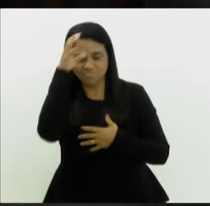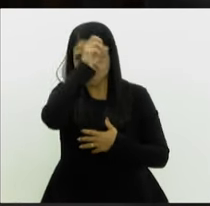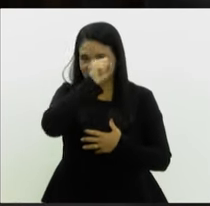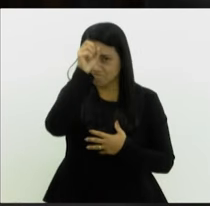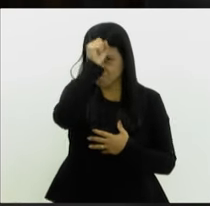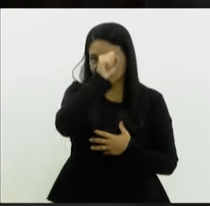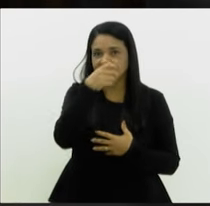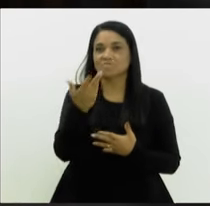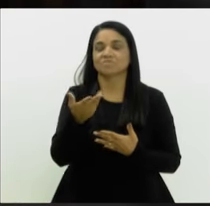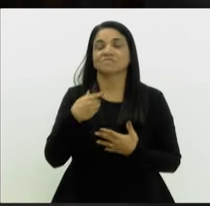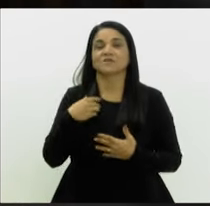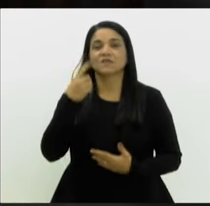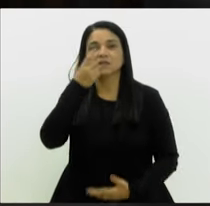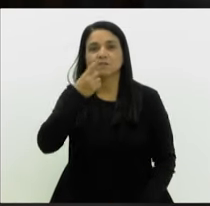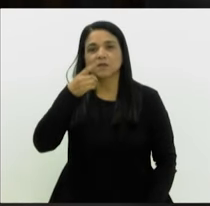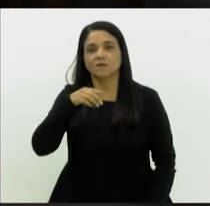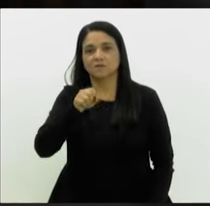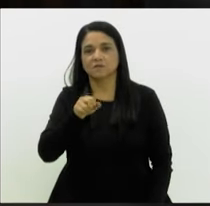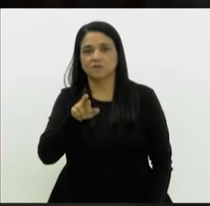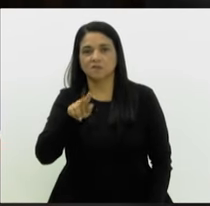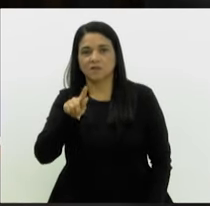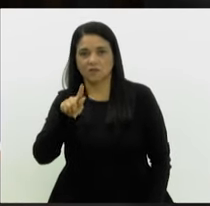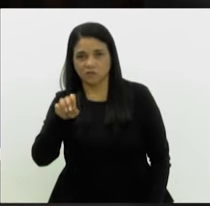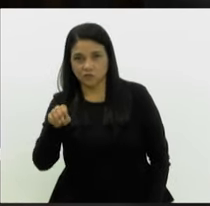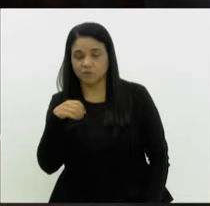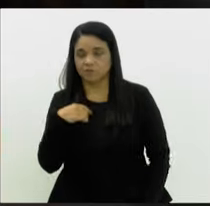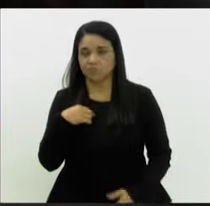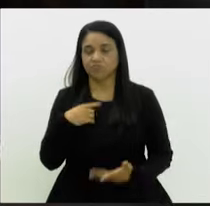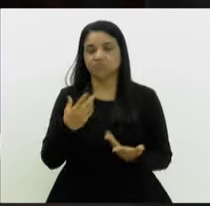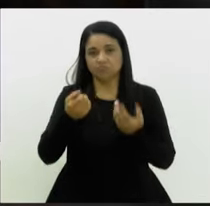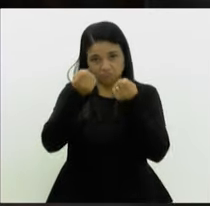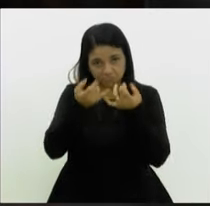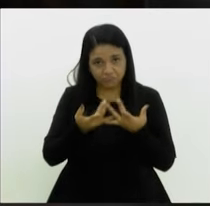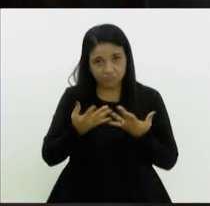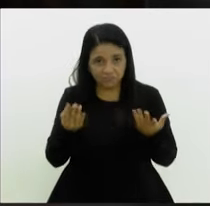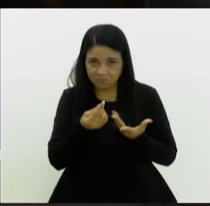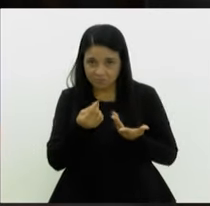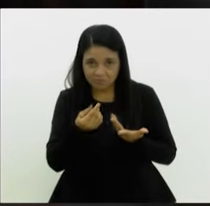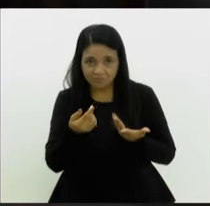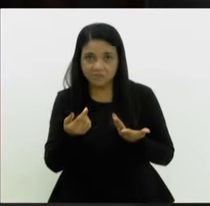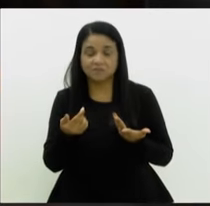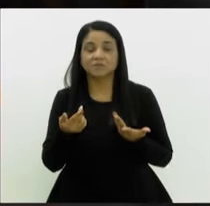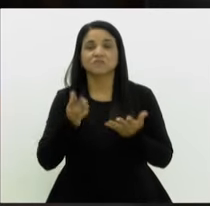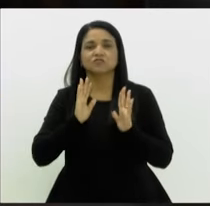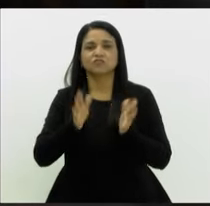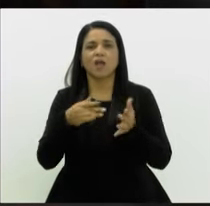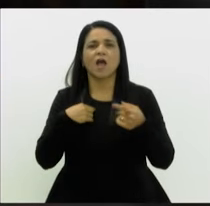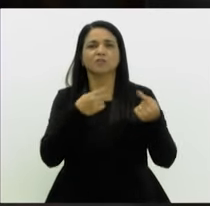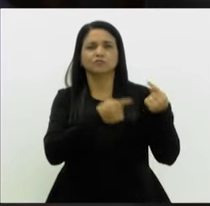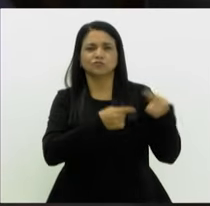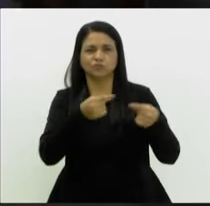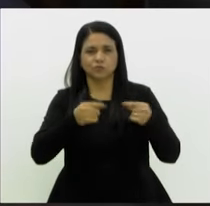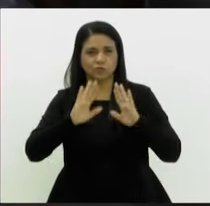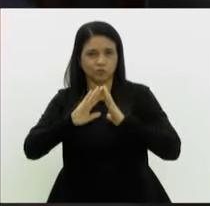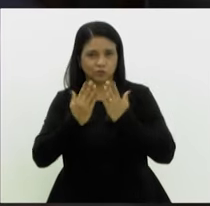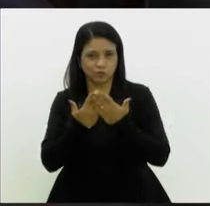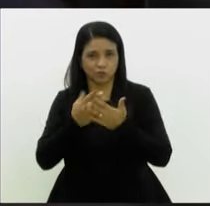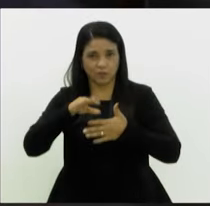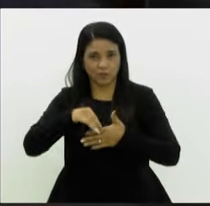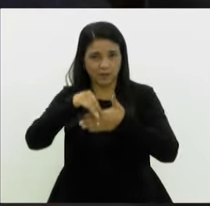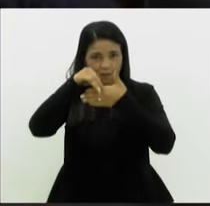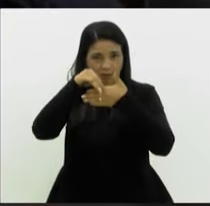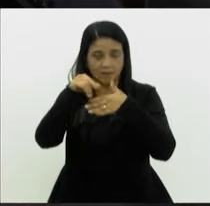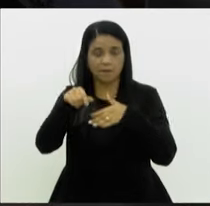doutor Serginho, tem alguma ponderação? Não, senhor presidente, só pelo que a gente discutiu no Colégio Líderes, o primeiro projeto